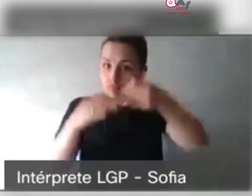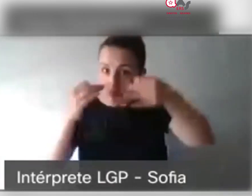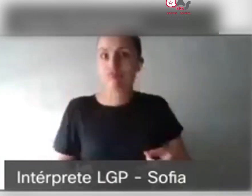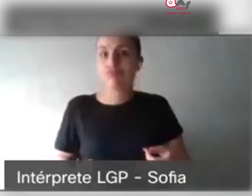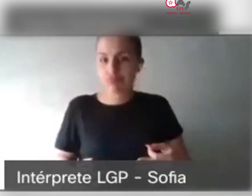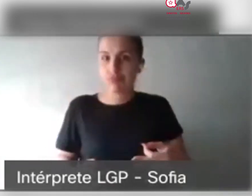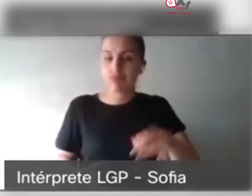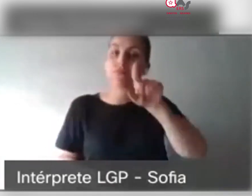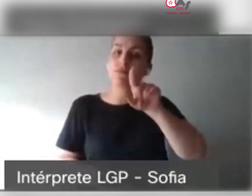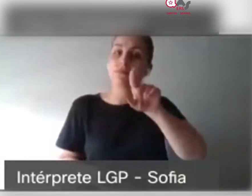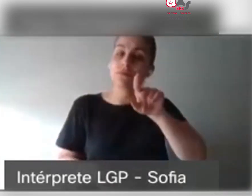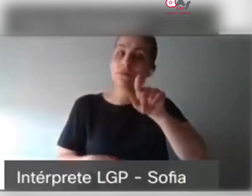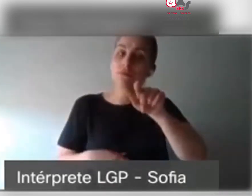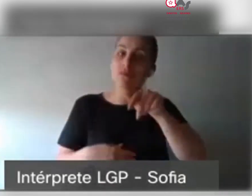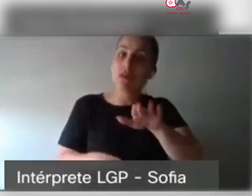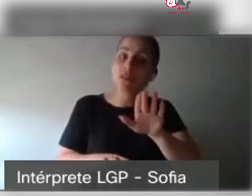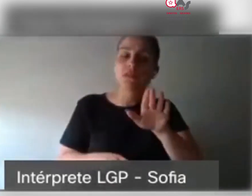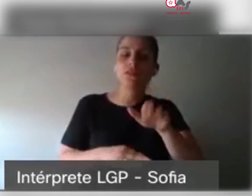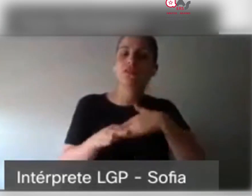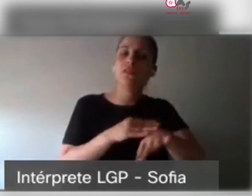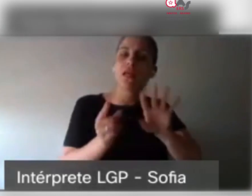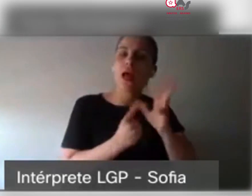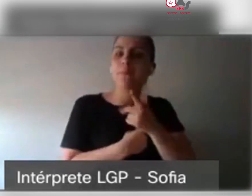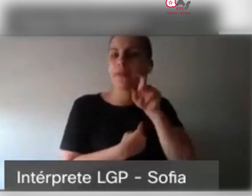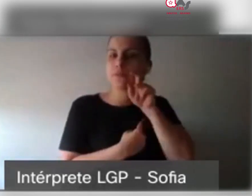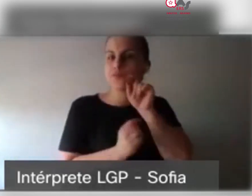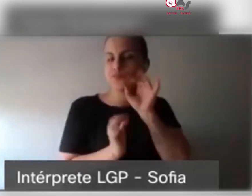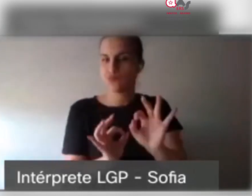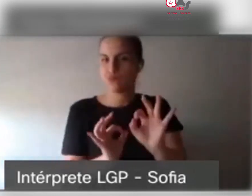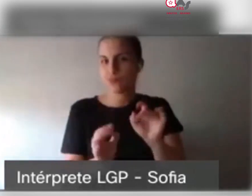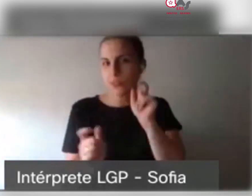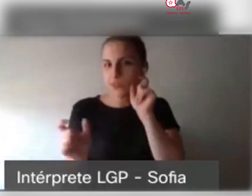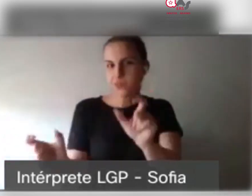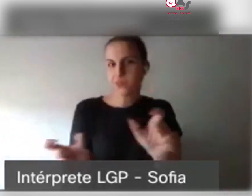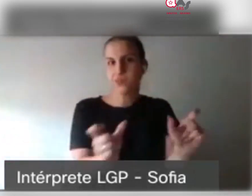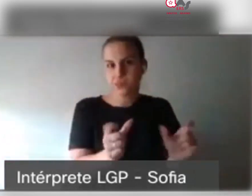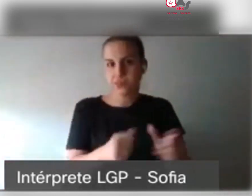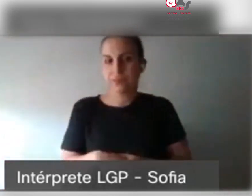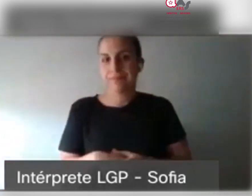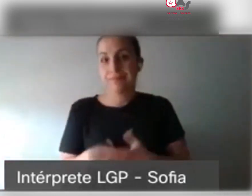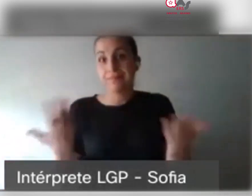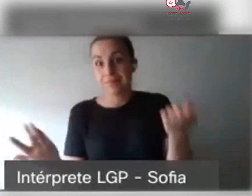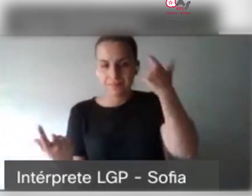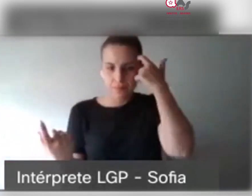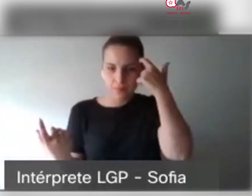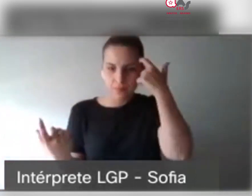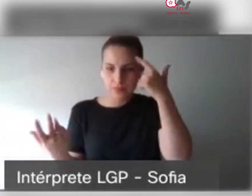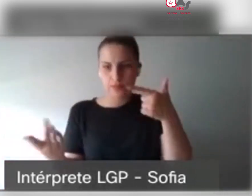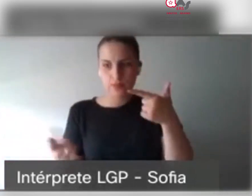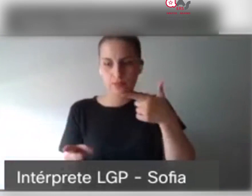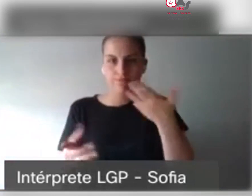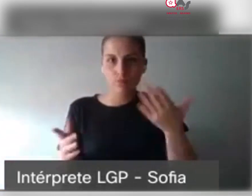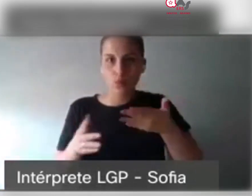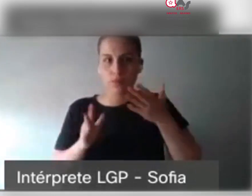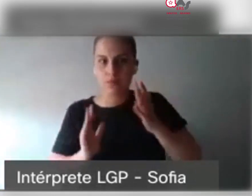e fazê-lo num ambiente seguro. E, portanto, tendo em conta aquilo que estava em causa, tendo em